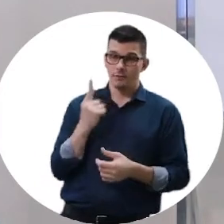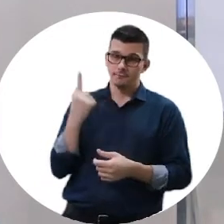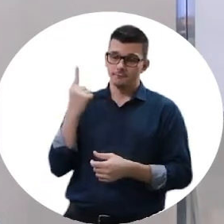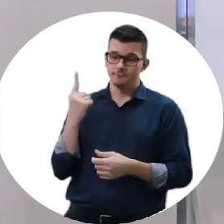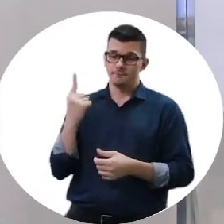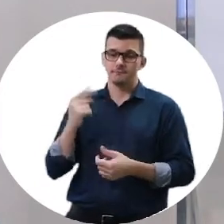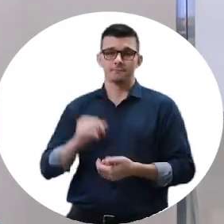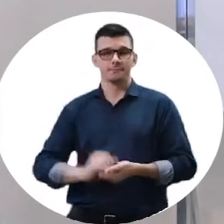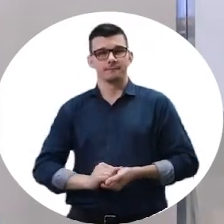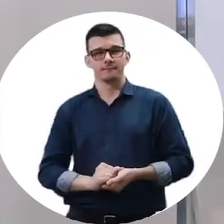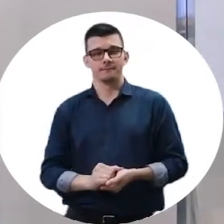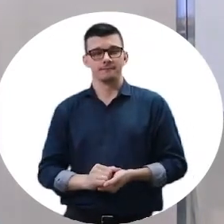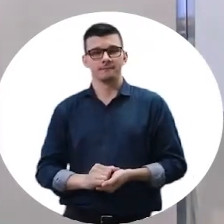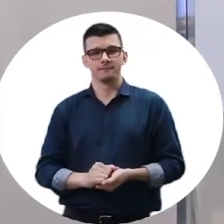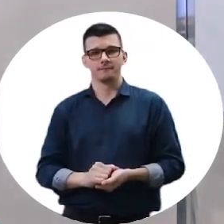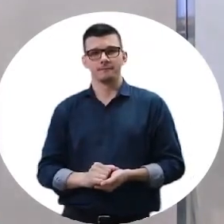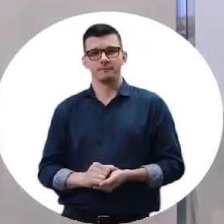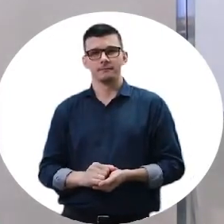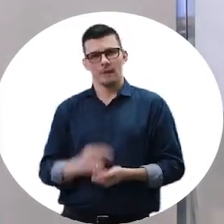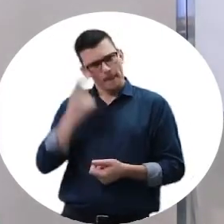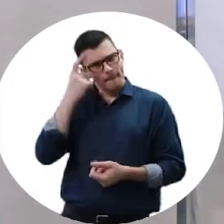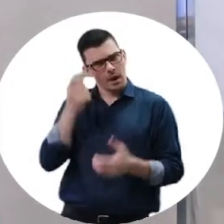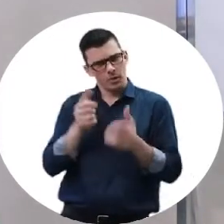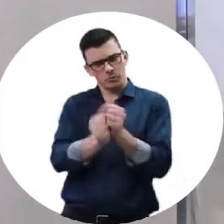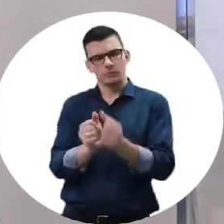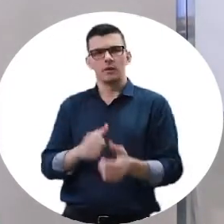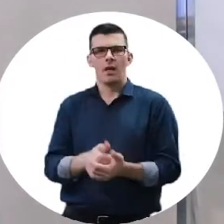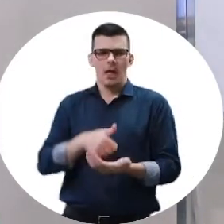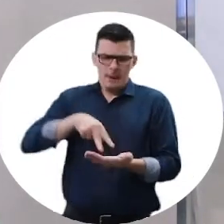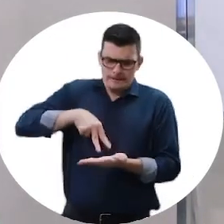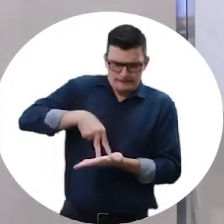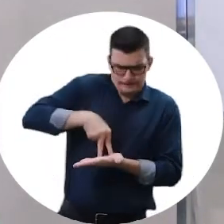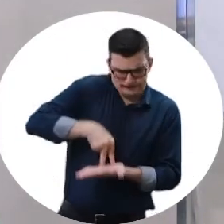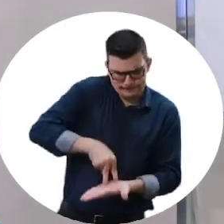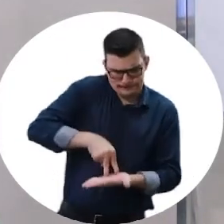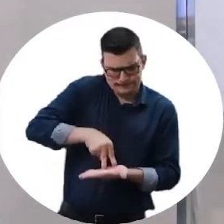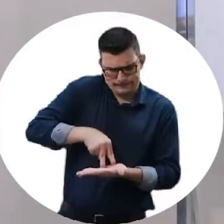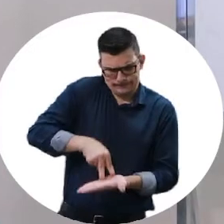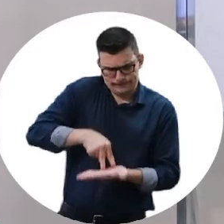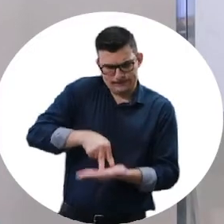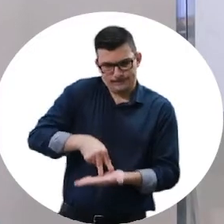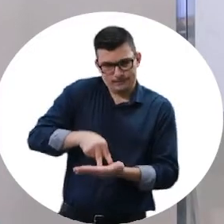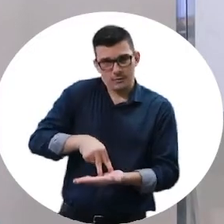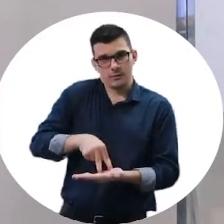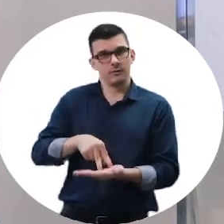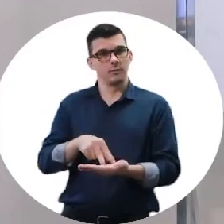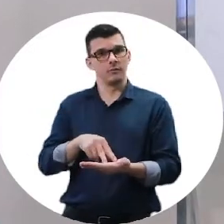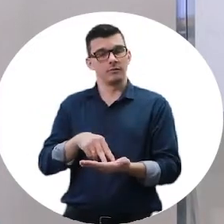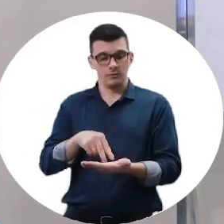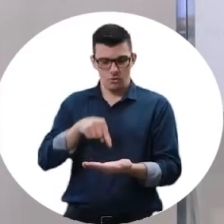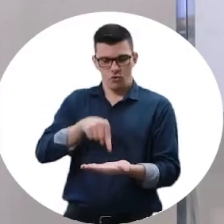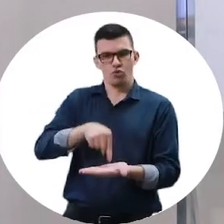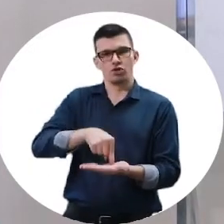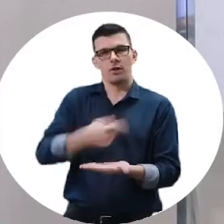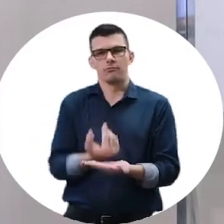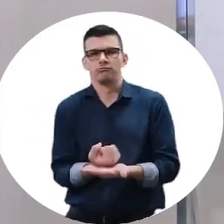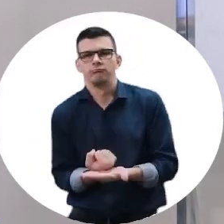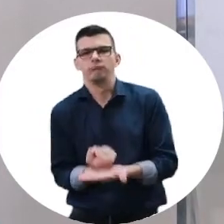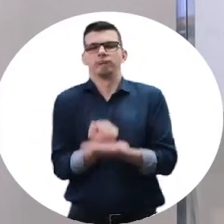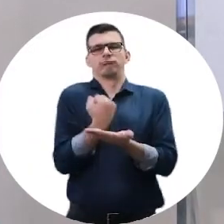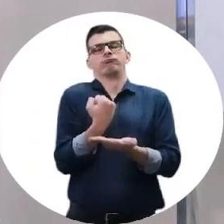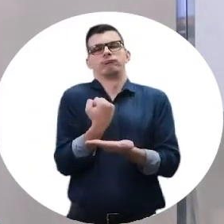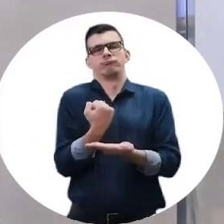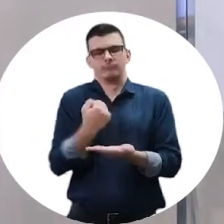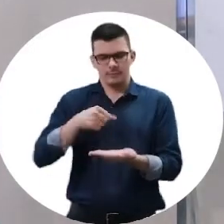normal. Força normal. Então, vamos pensar aqui. Eu faço uma força no chão. É o menos N. O chão vai fazer uma força em